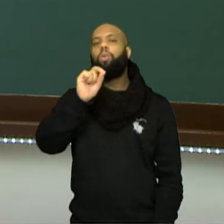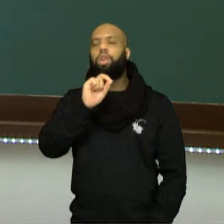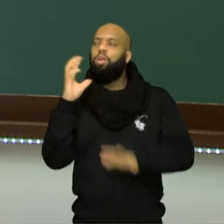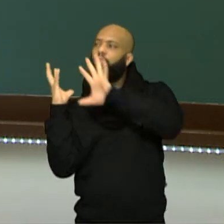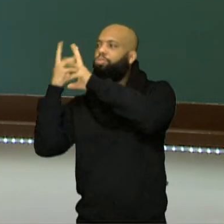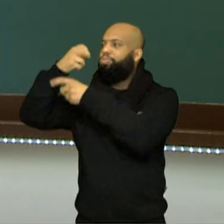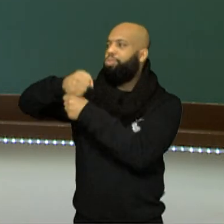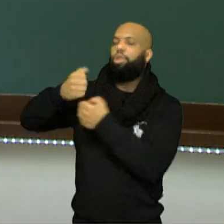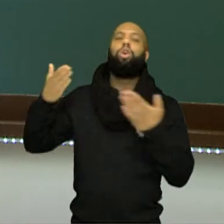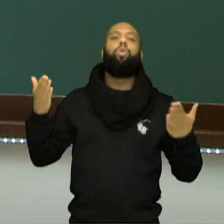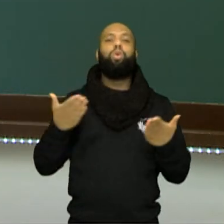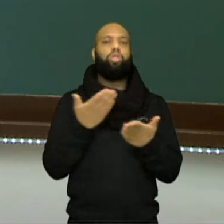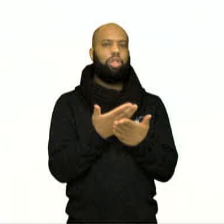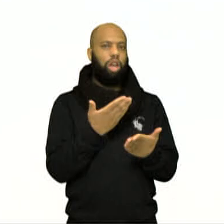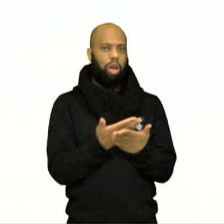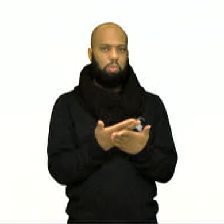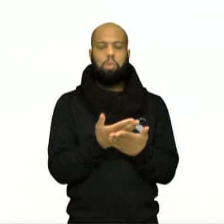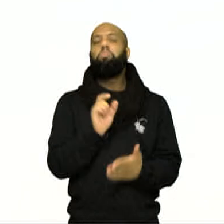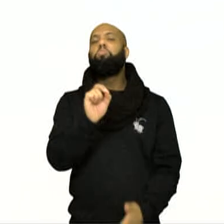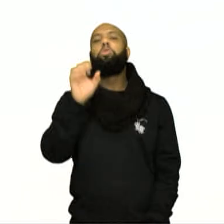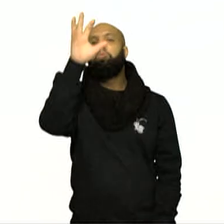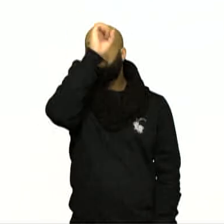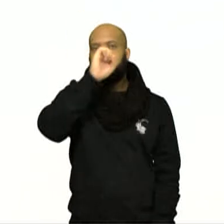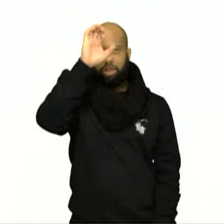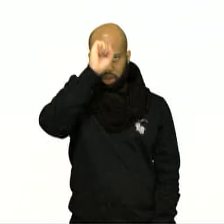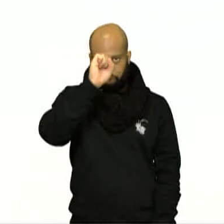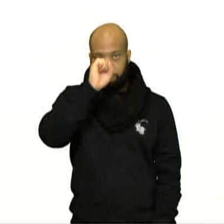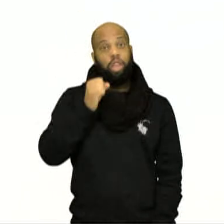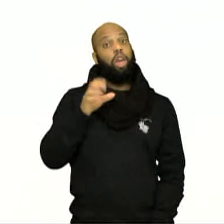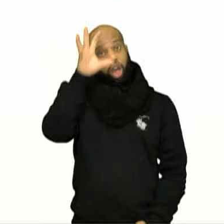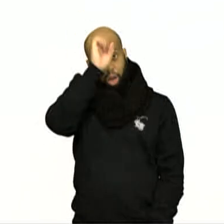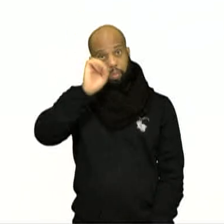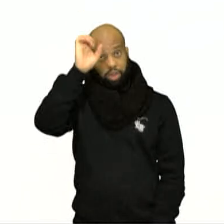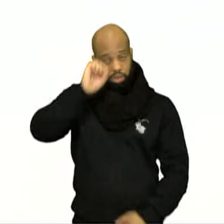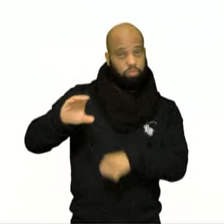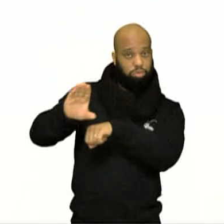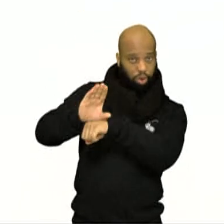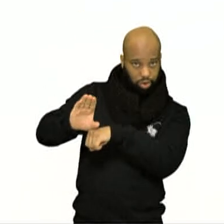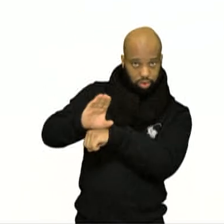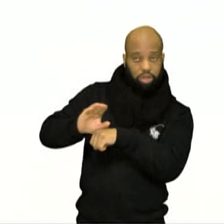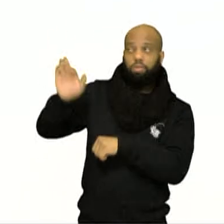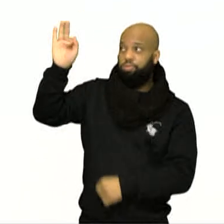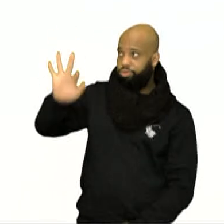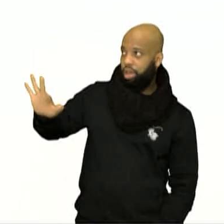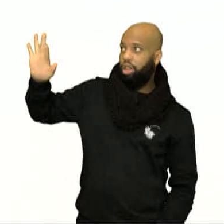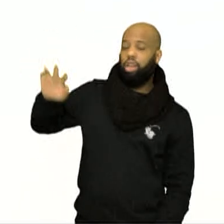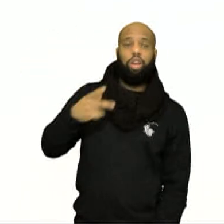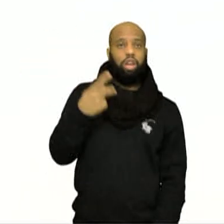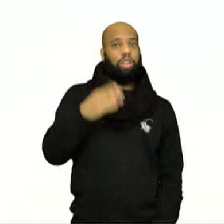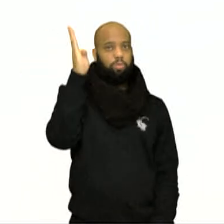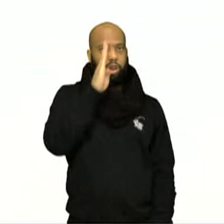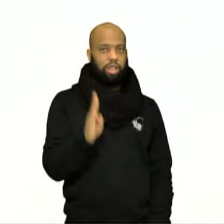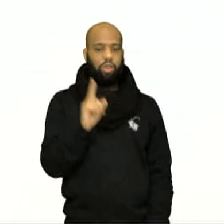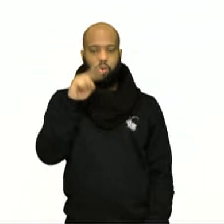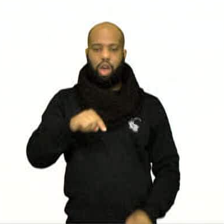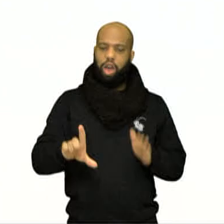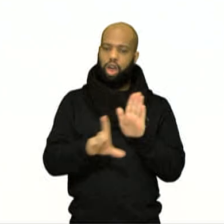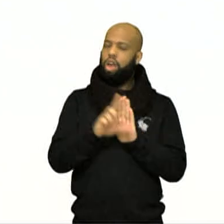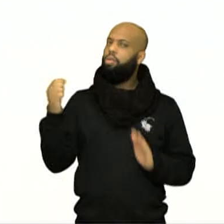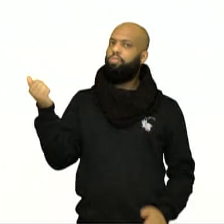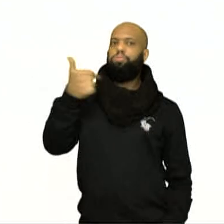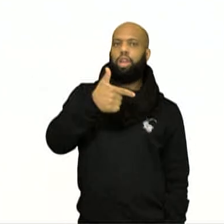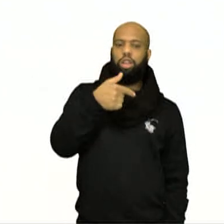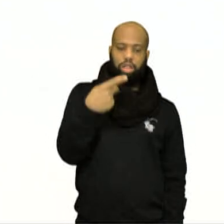de hoje. Então, hoje vimos que a Constituição da República Federativa do Brasil é a lei maior de nossa